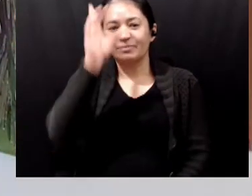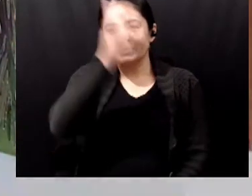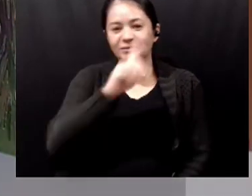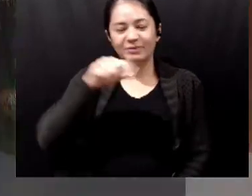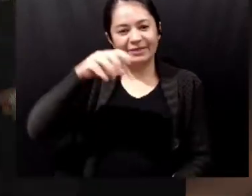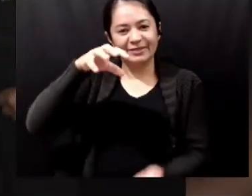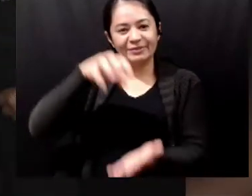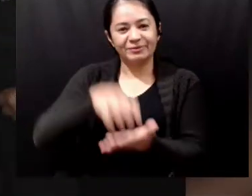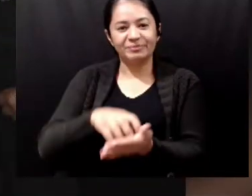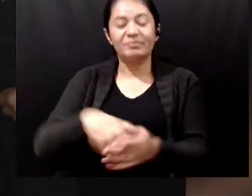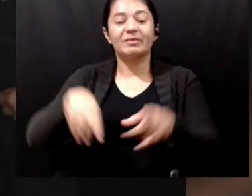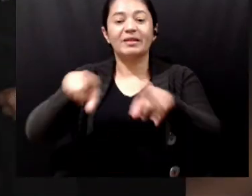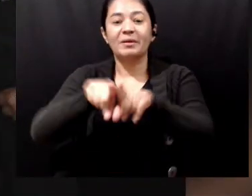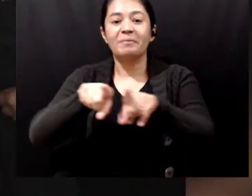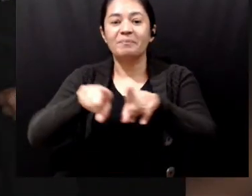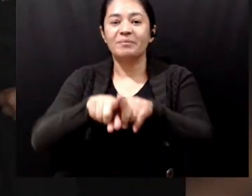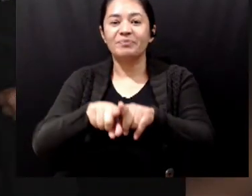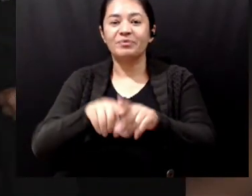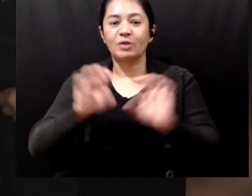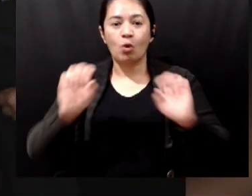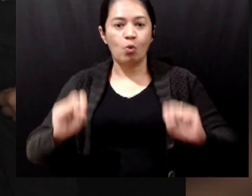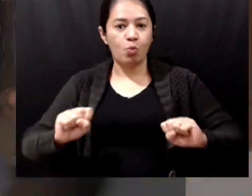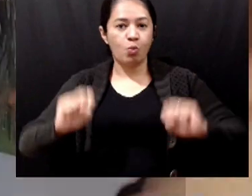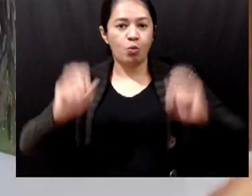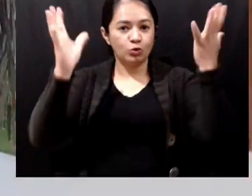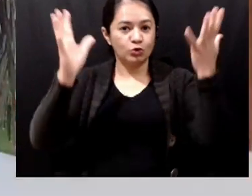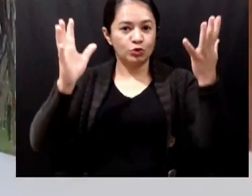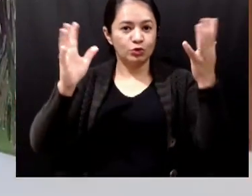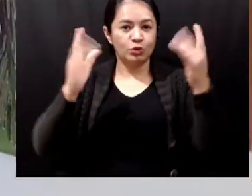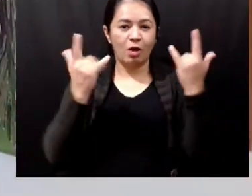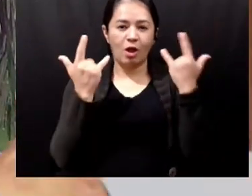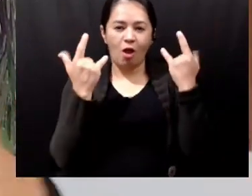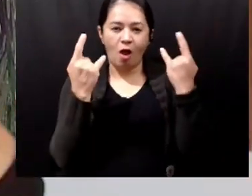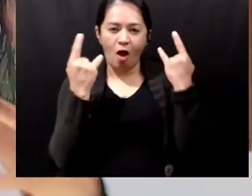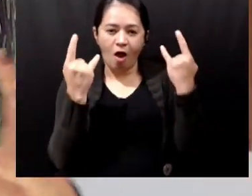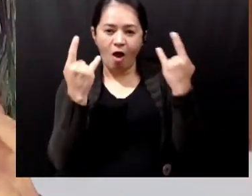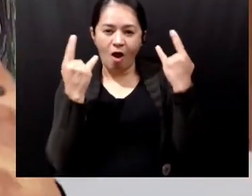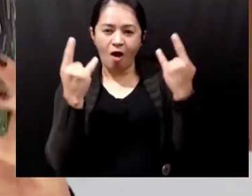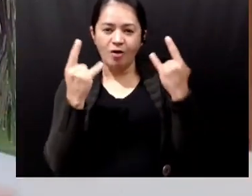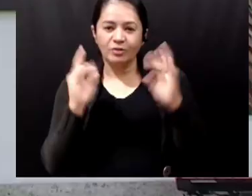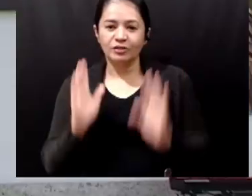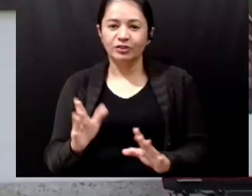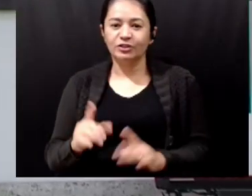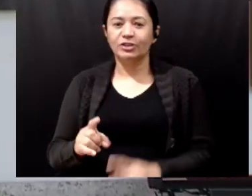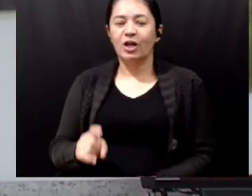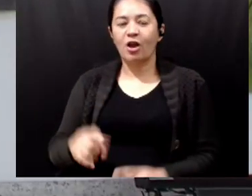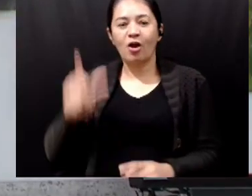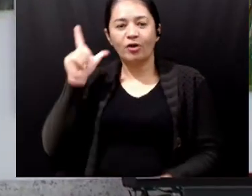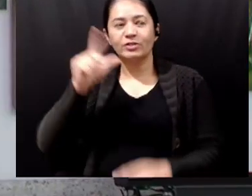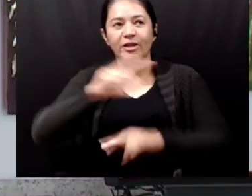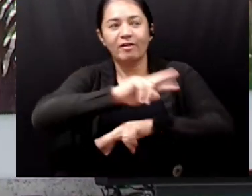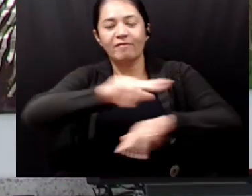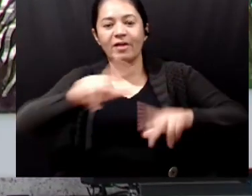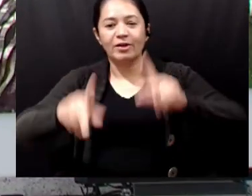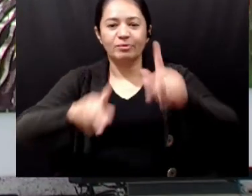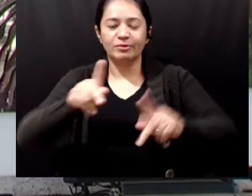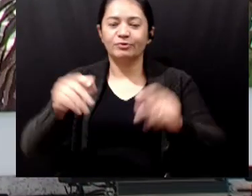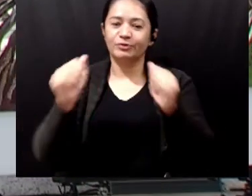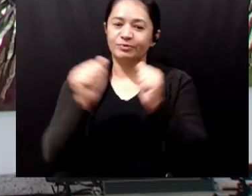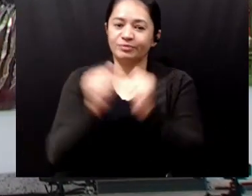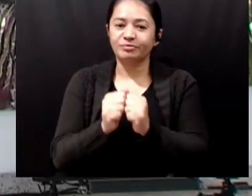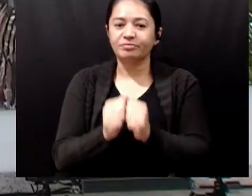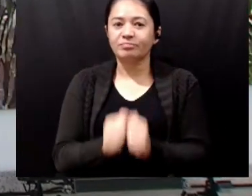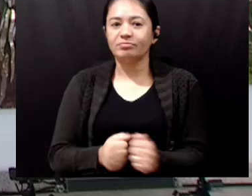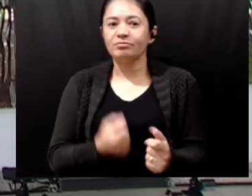disso, também vamos ter o show de rock. Então acho que a gente consegue abranger diversos públicos juntos. Uma das atrações da programação